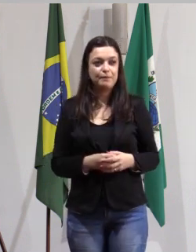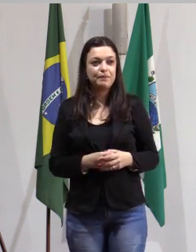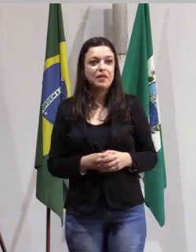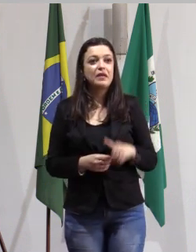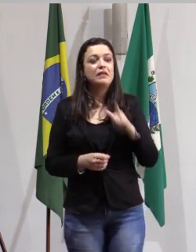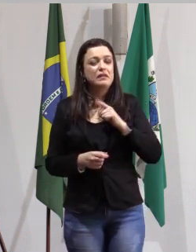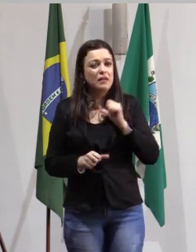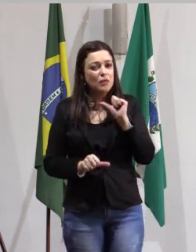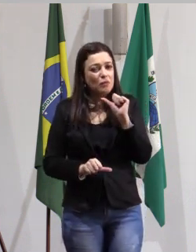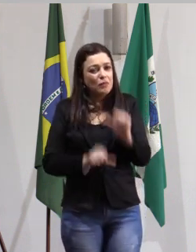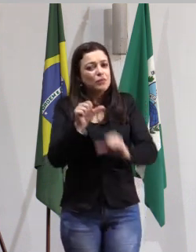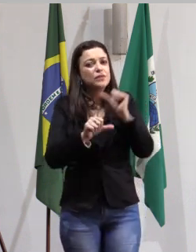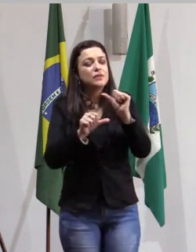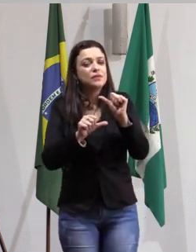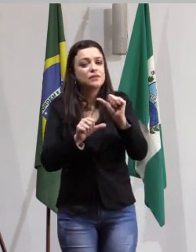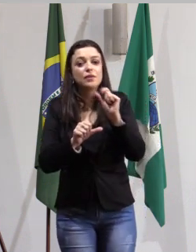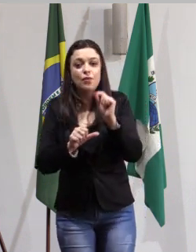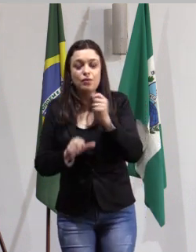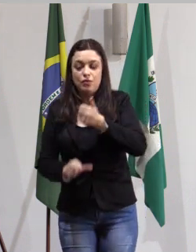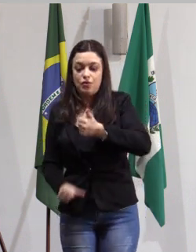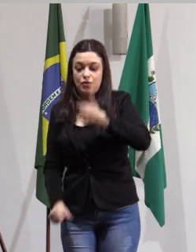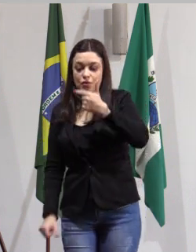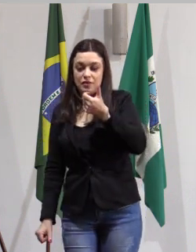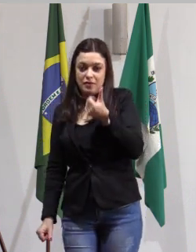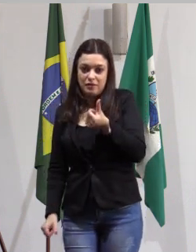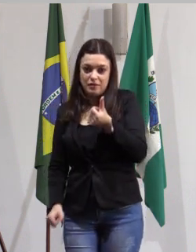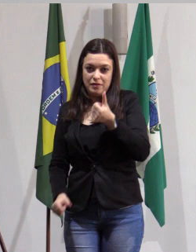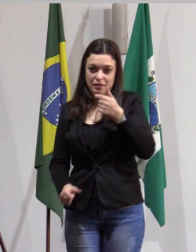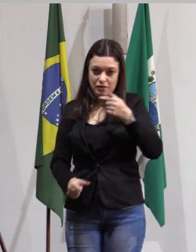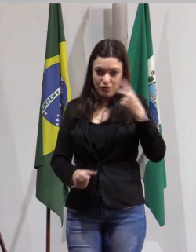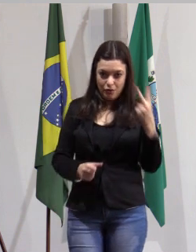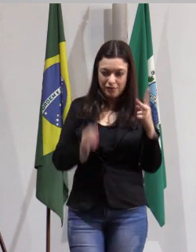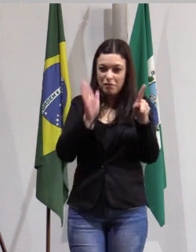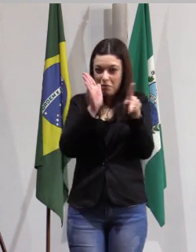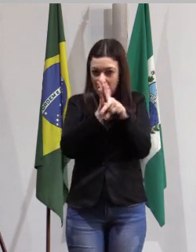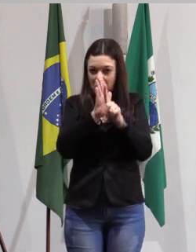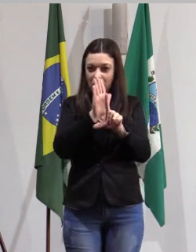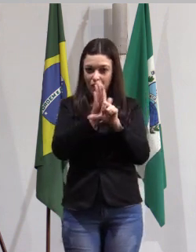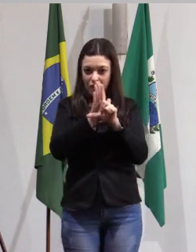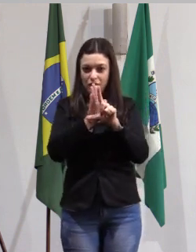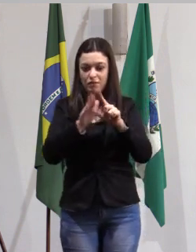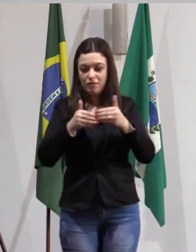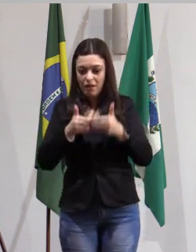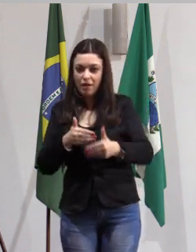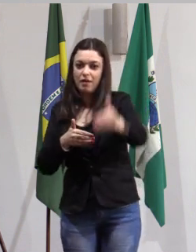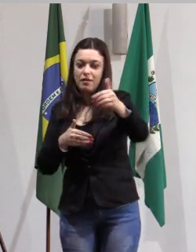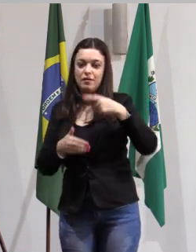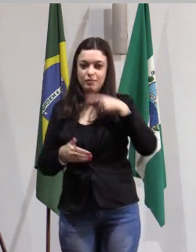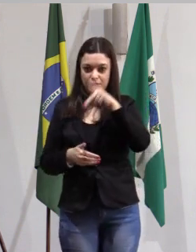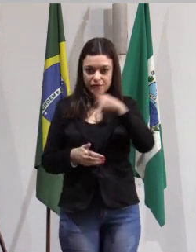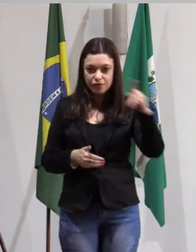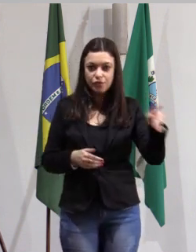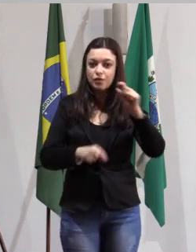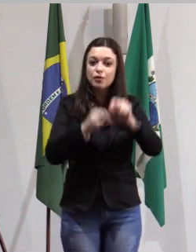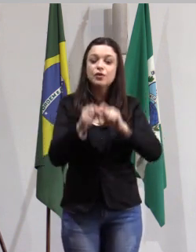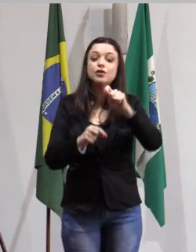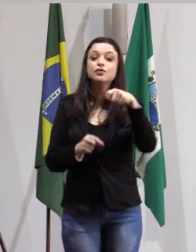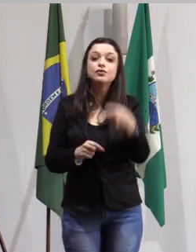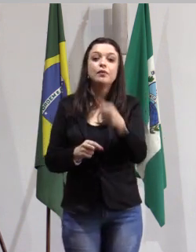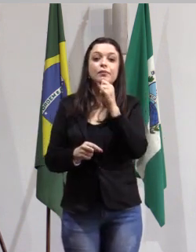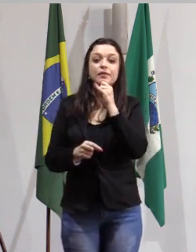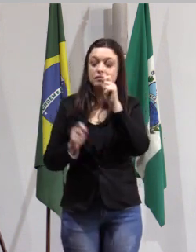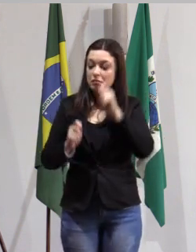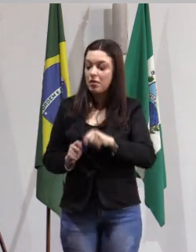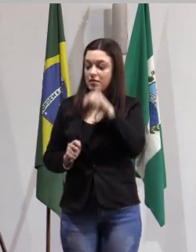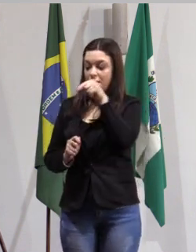mudança sensível da Lei 12.772, a Lei da Carreira Docente. No que diz respeito à cessão de servidores para